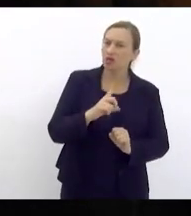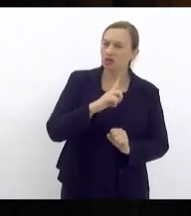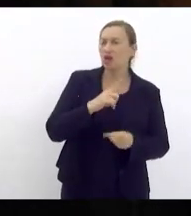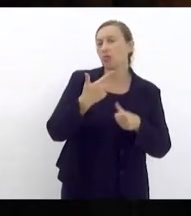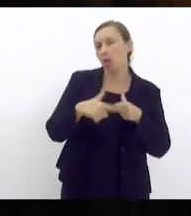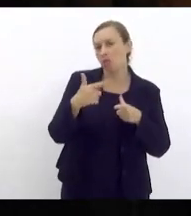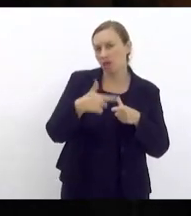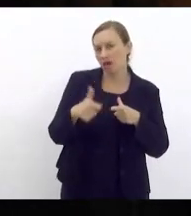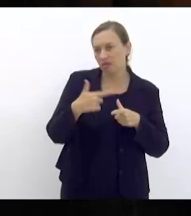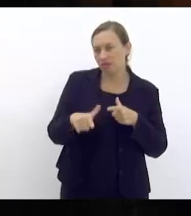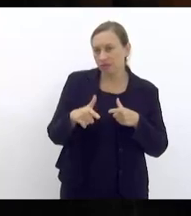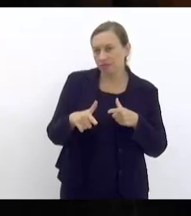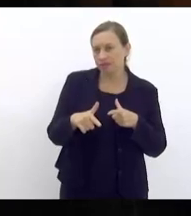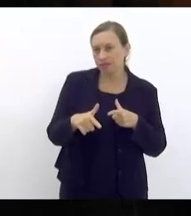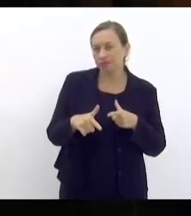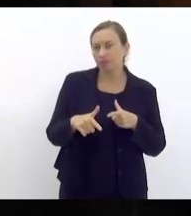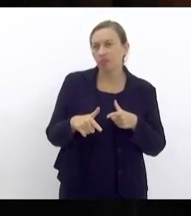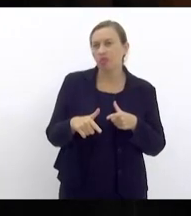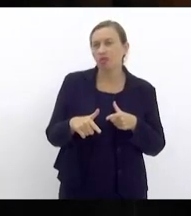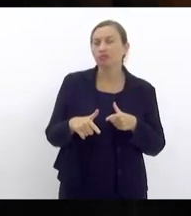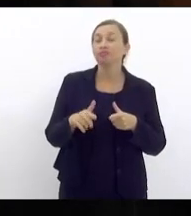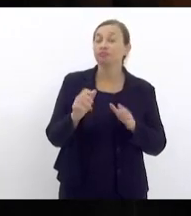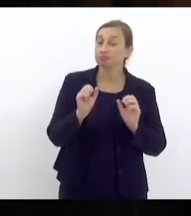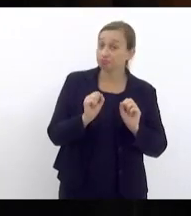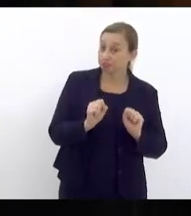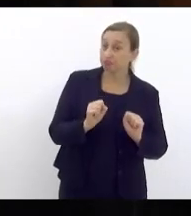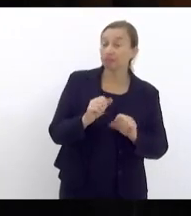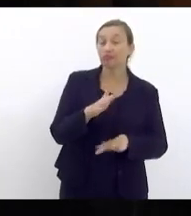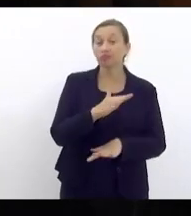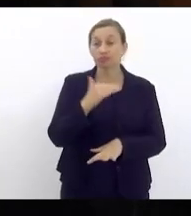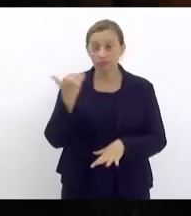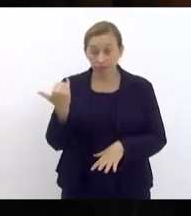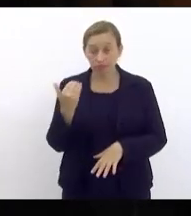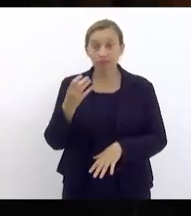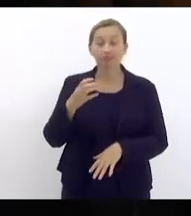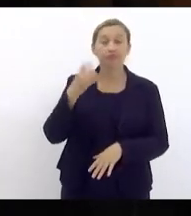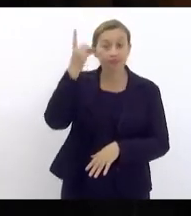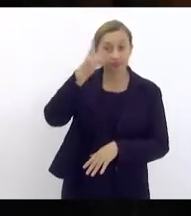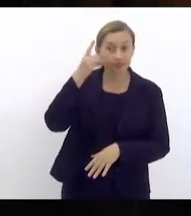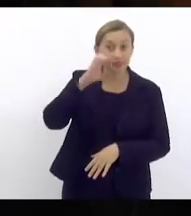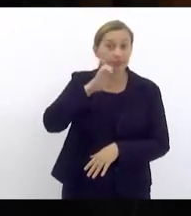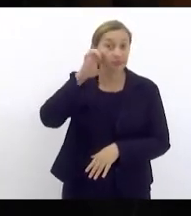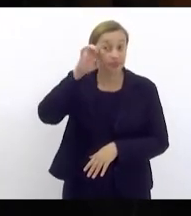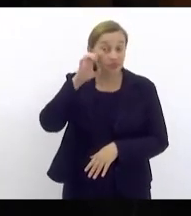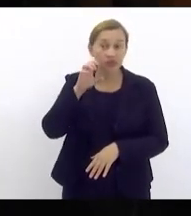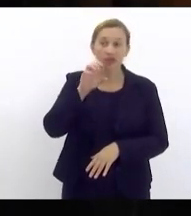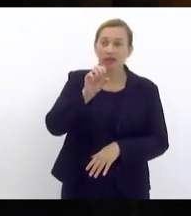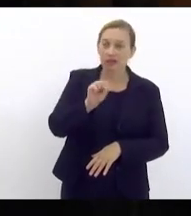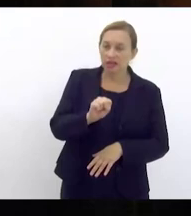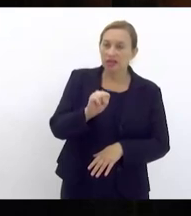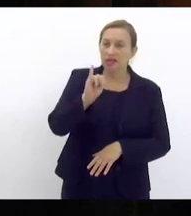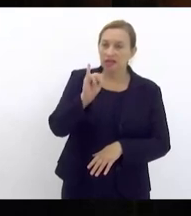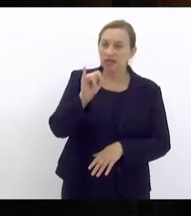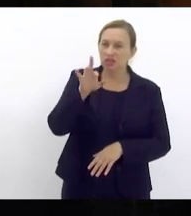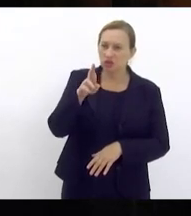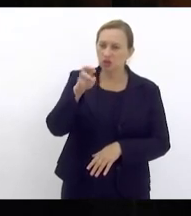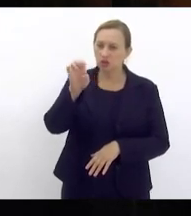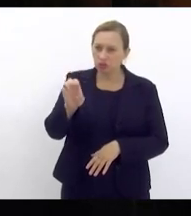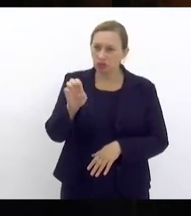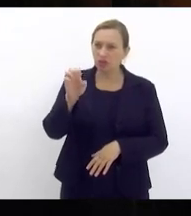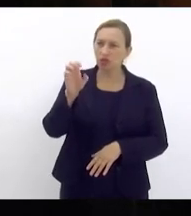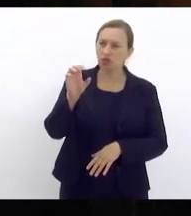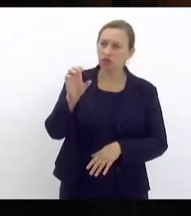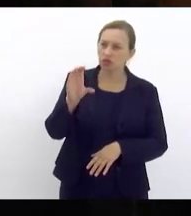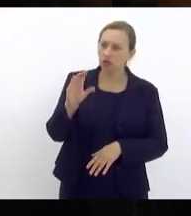e condições que pode levar até a morte deputada élika conhecida como síndrome do choque tóxico